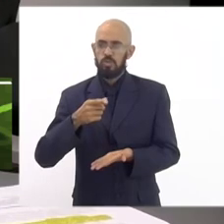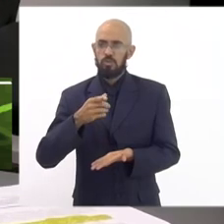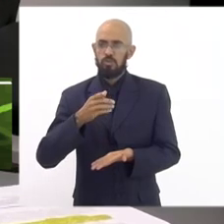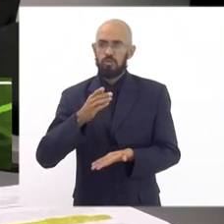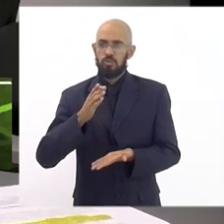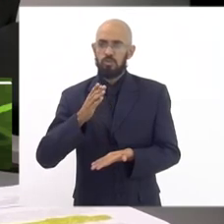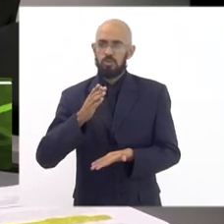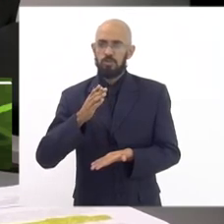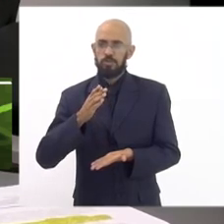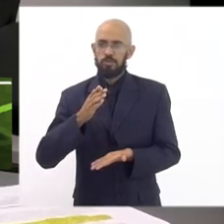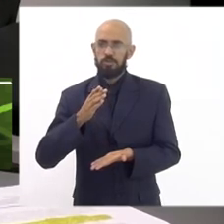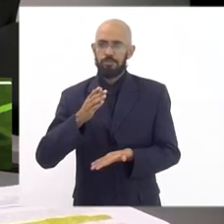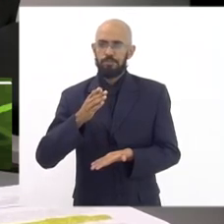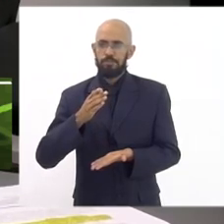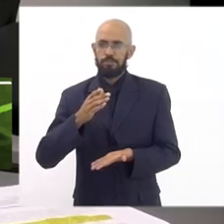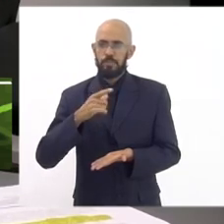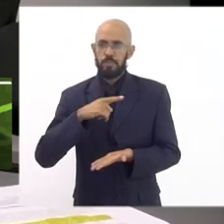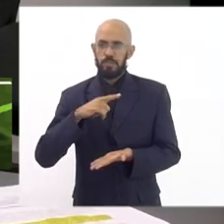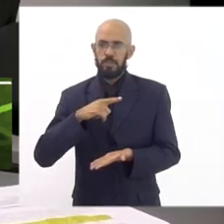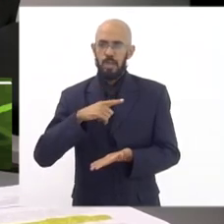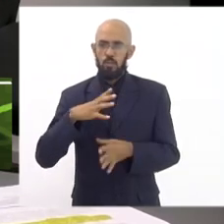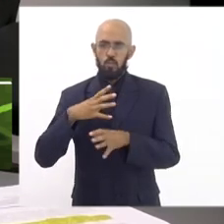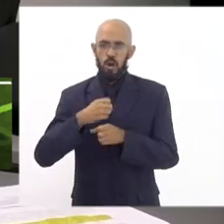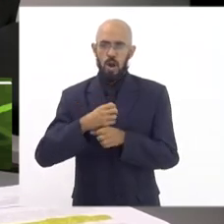justamente dimensionada para